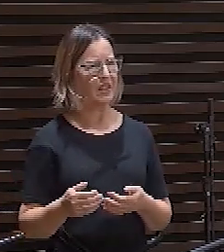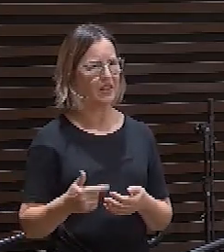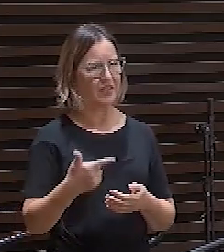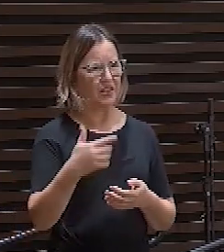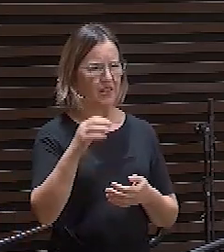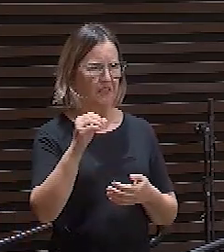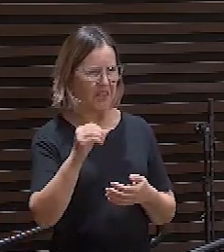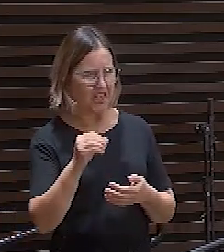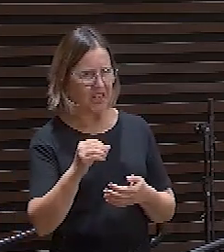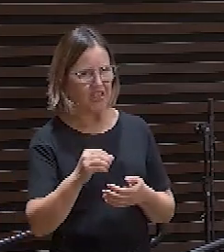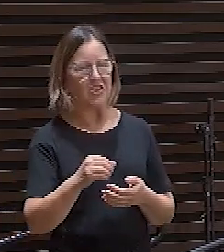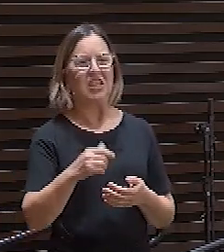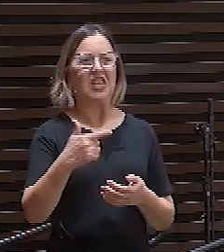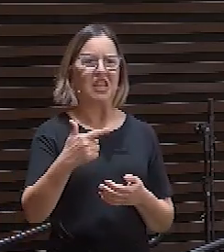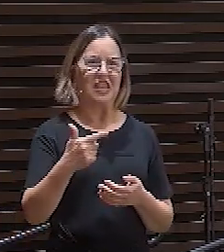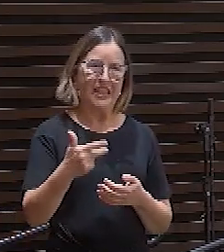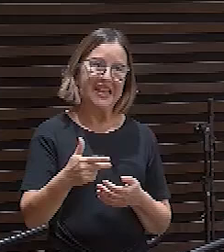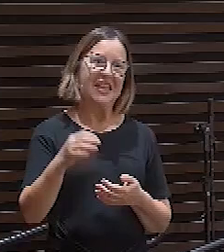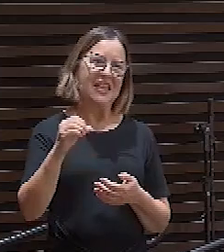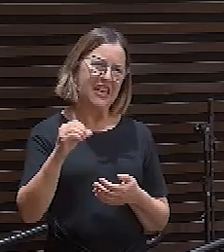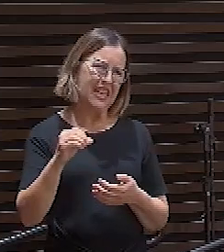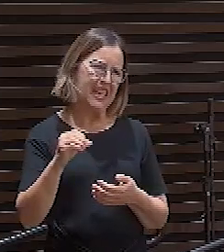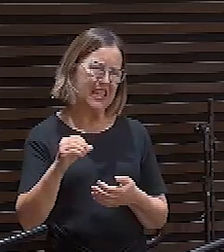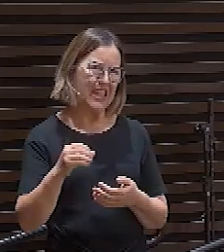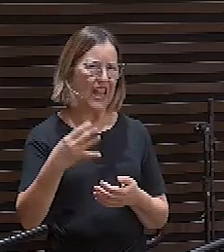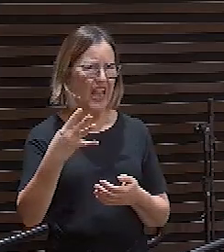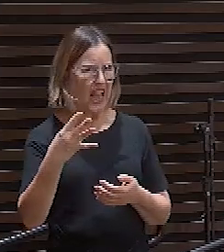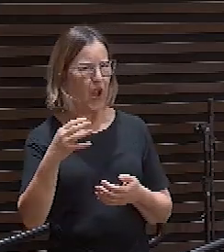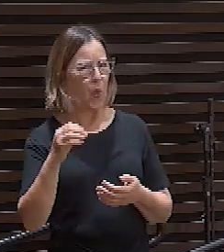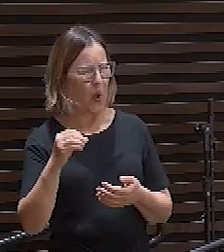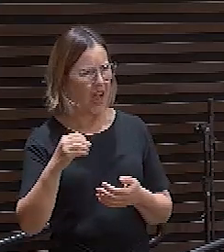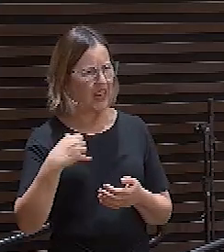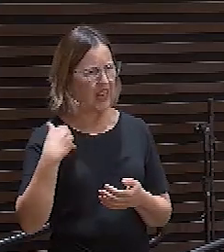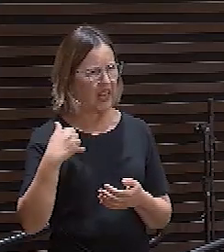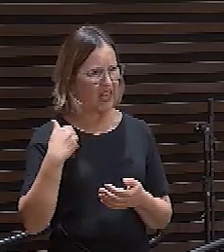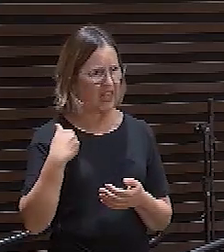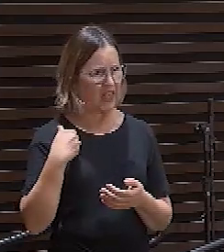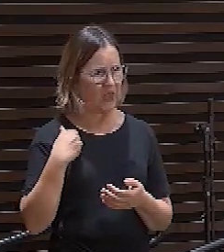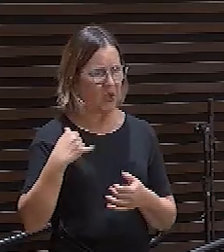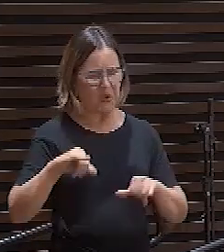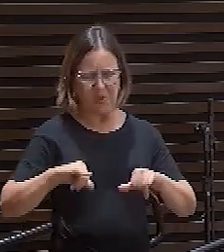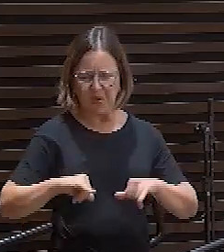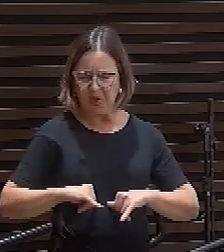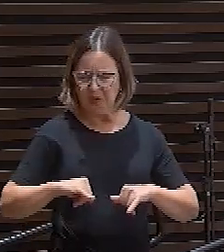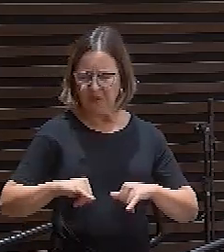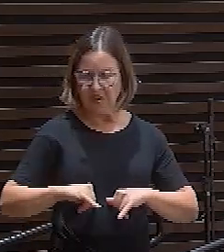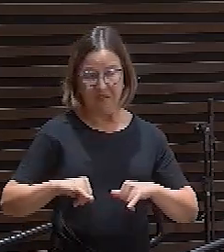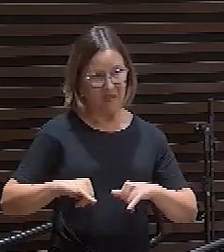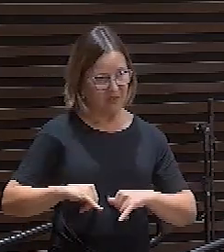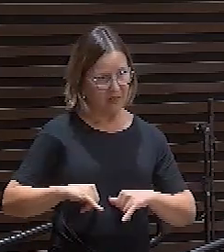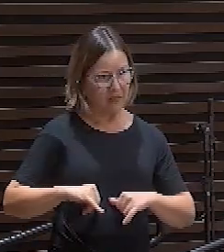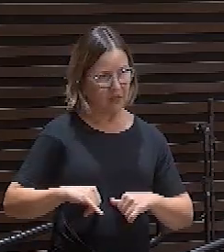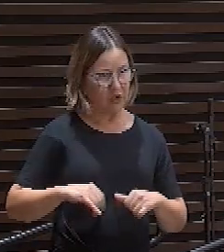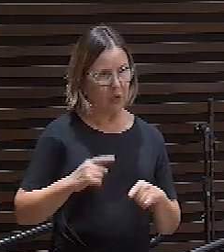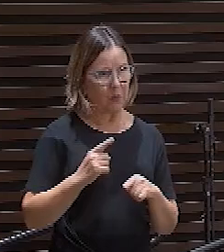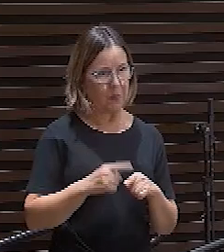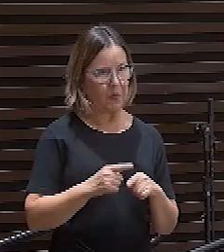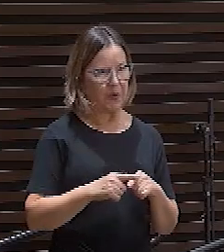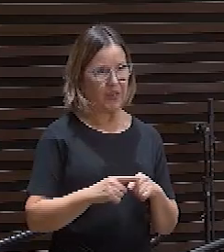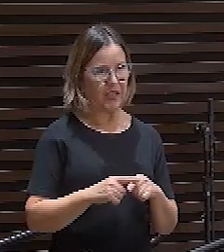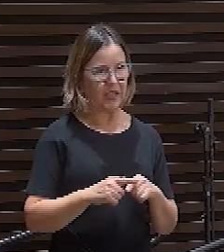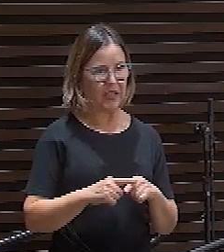lá sofrendo porque não tiveram na sua família quem lhes conduzisse pelo caminho da